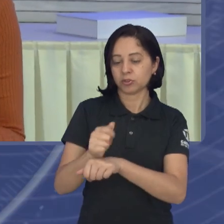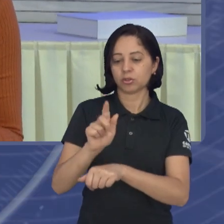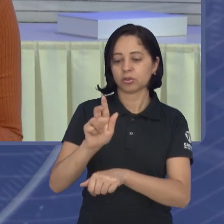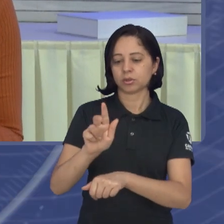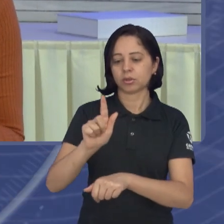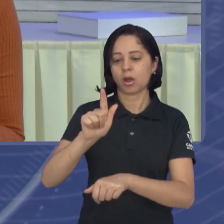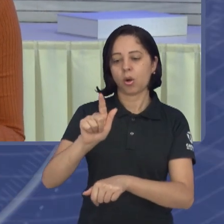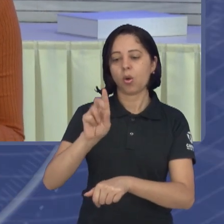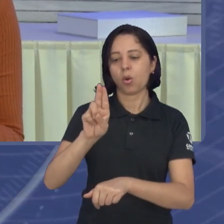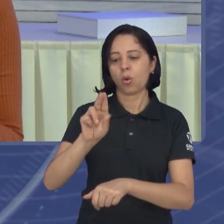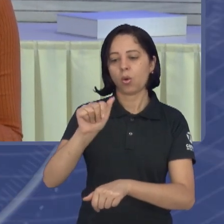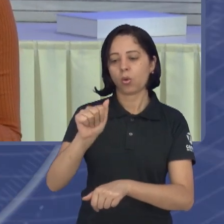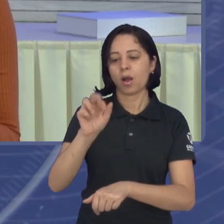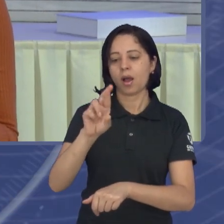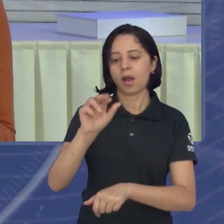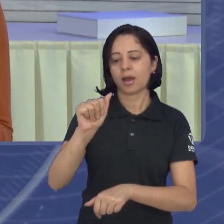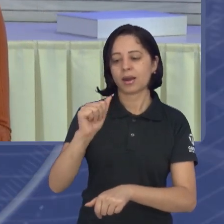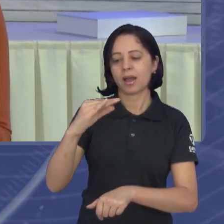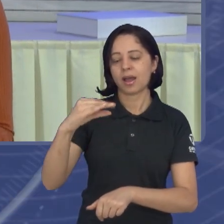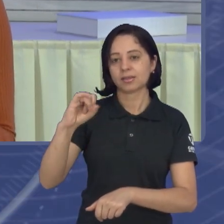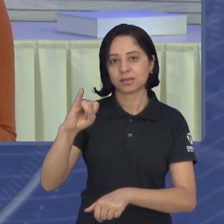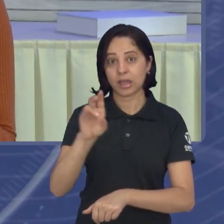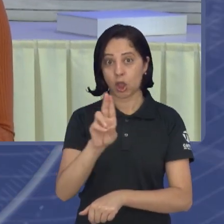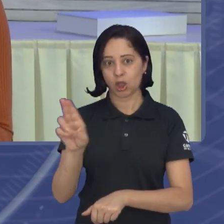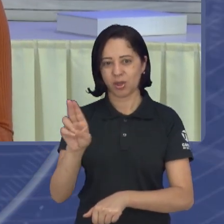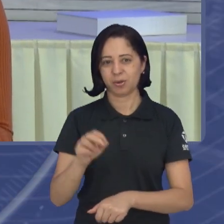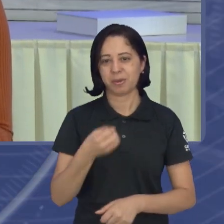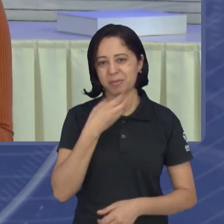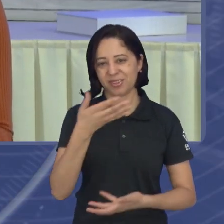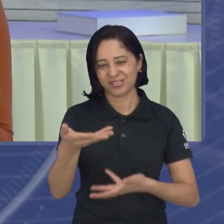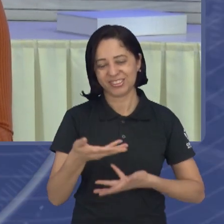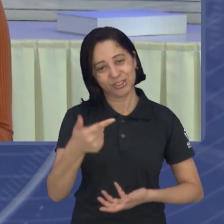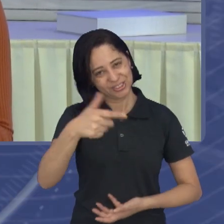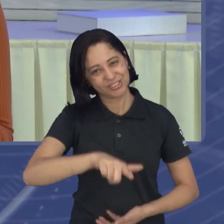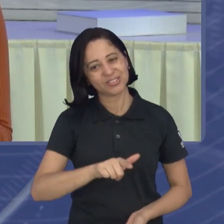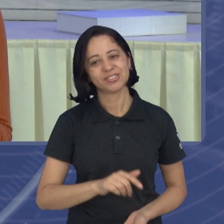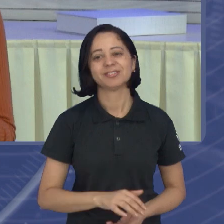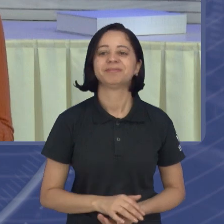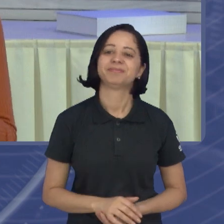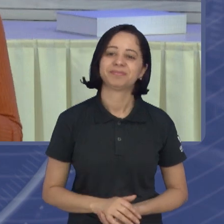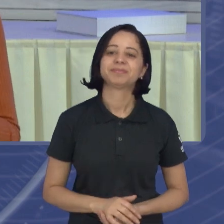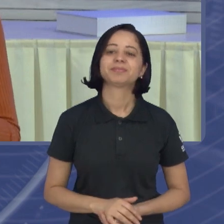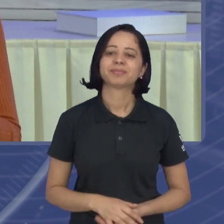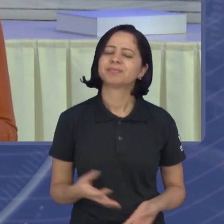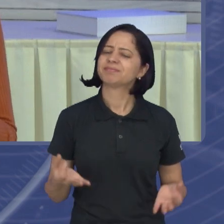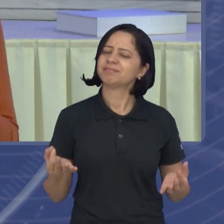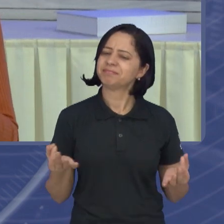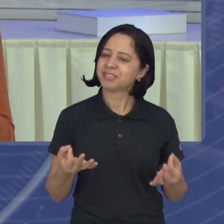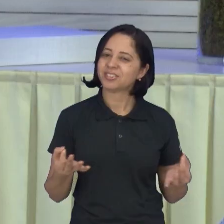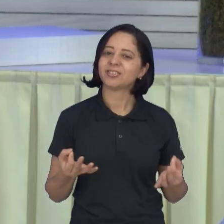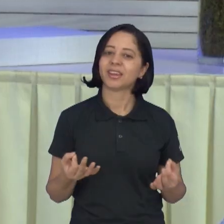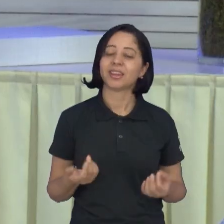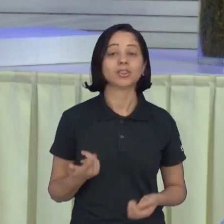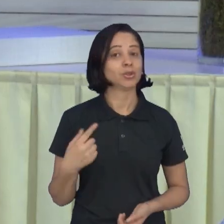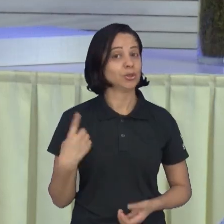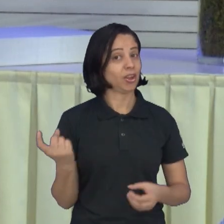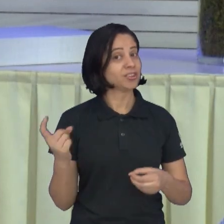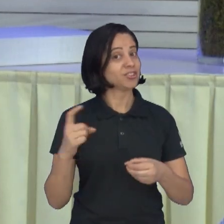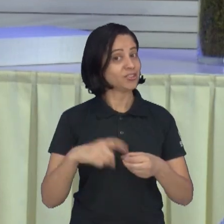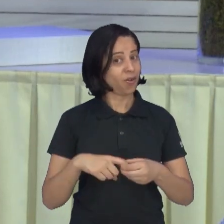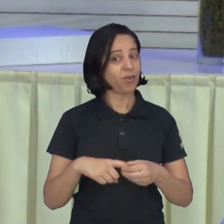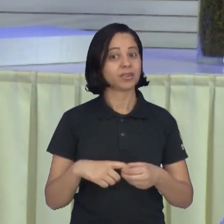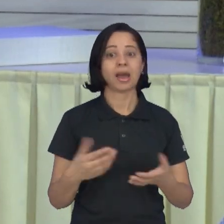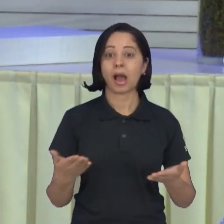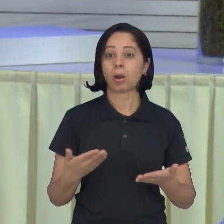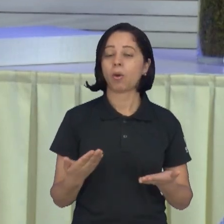Sejam bem-vindos mais uma vez ao Diálogos. Perfeito, Dani, estamos de volta. E agora